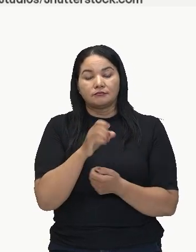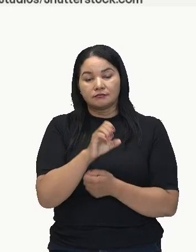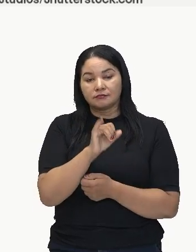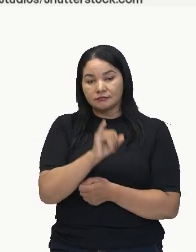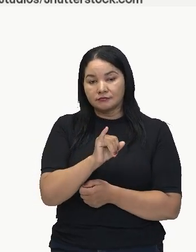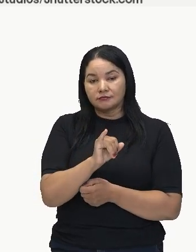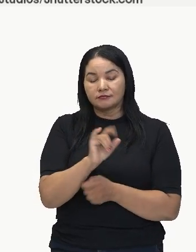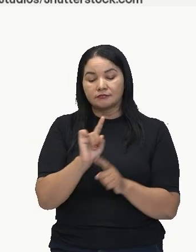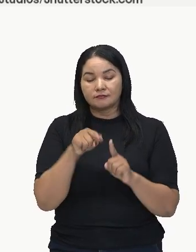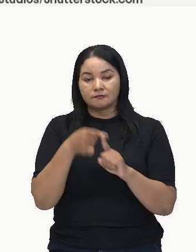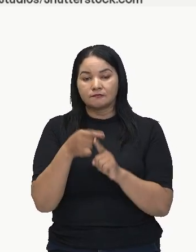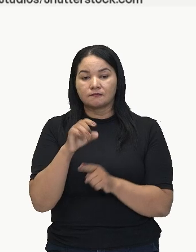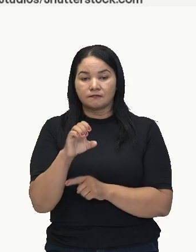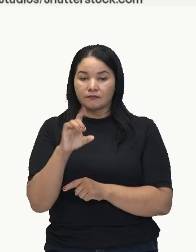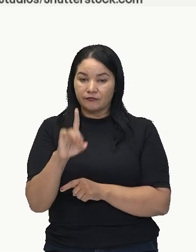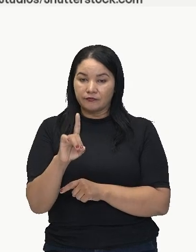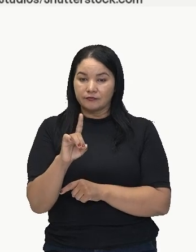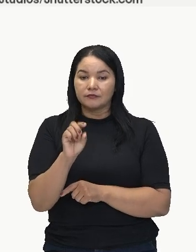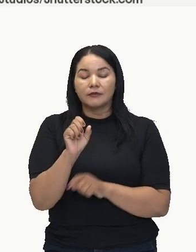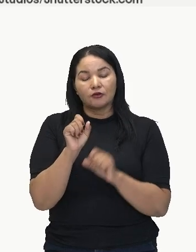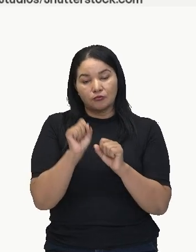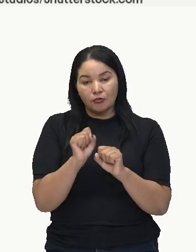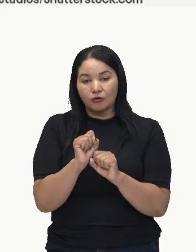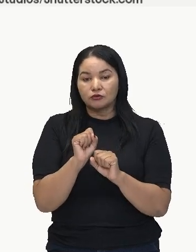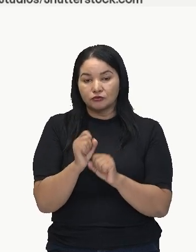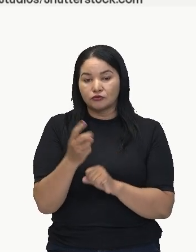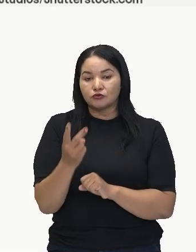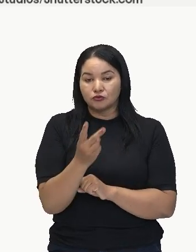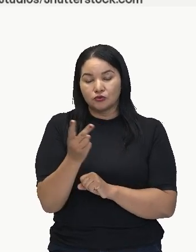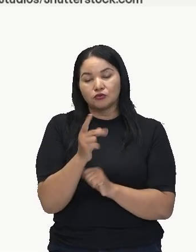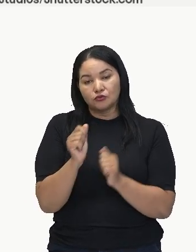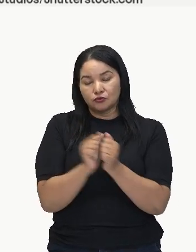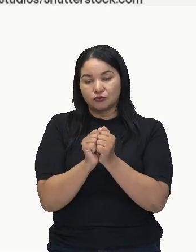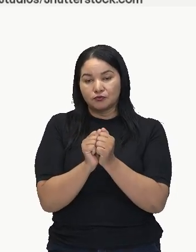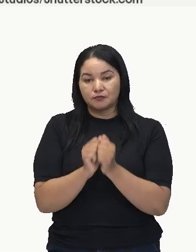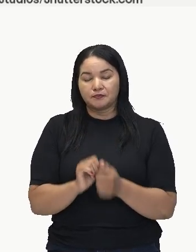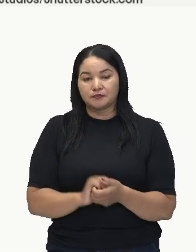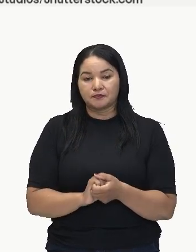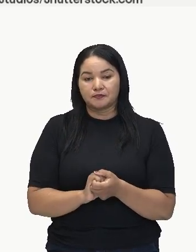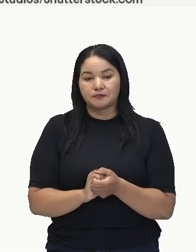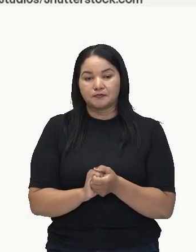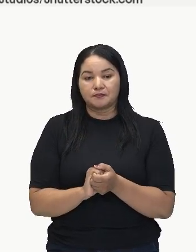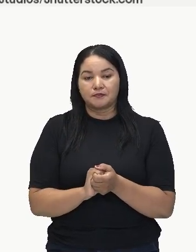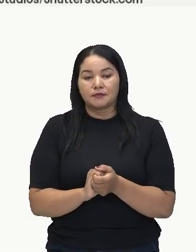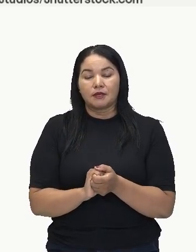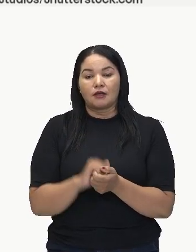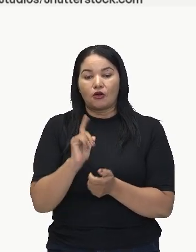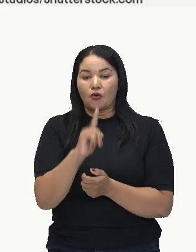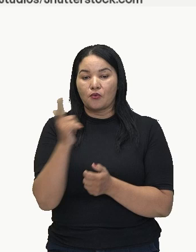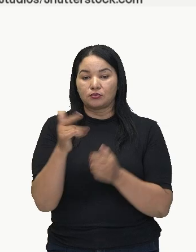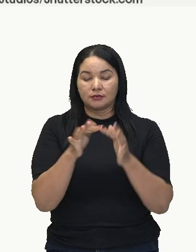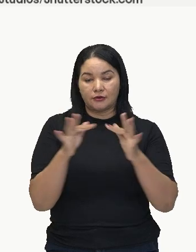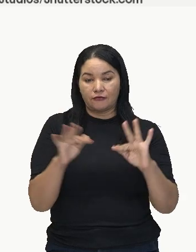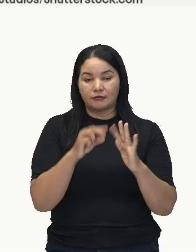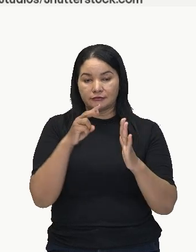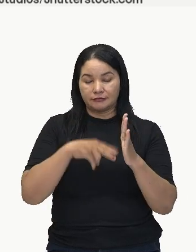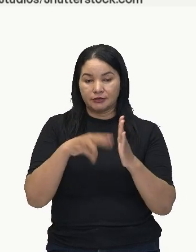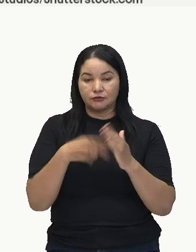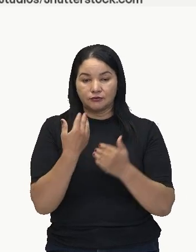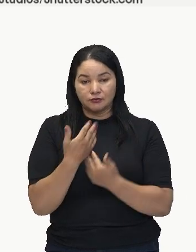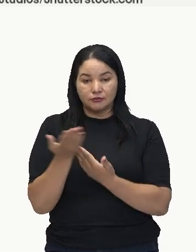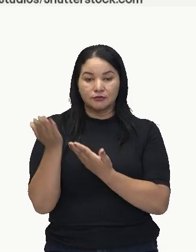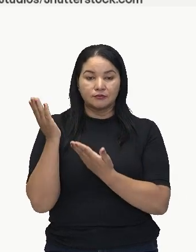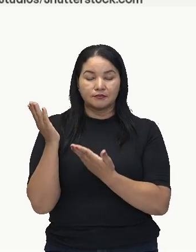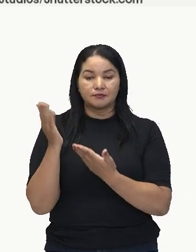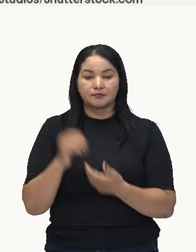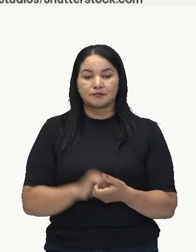tá? Também nós podemos fazer uso deles dois dessa forma, tudo junto. Maribel preparou os bocadilhos para las niñas. Que